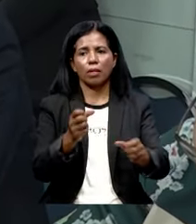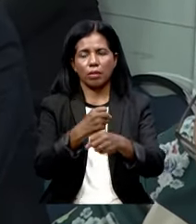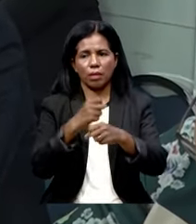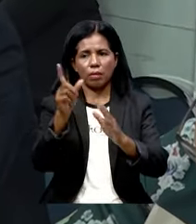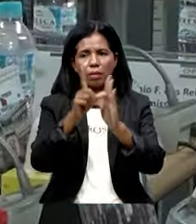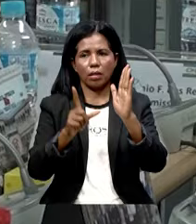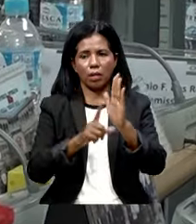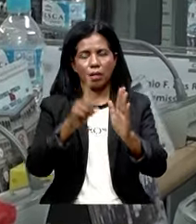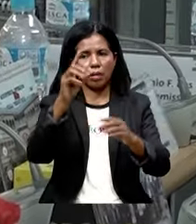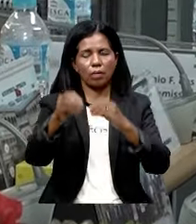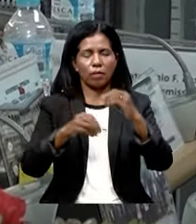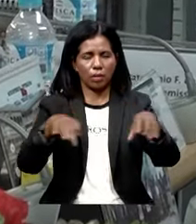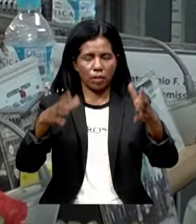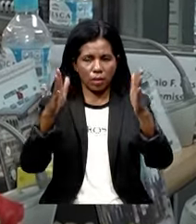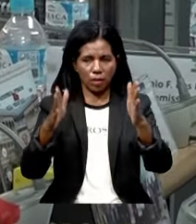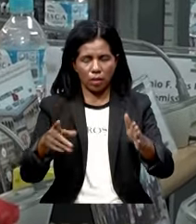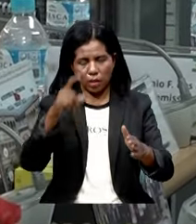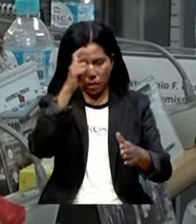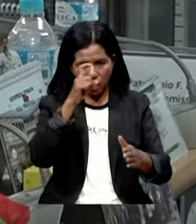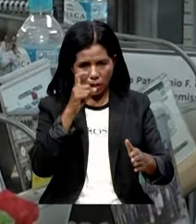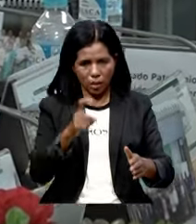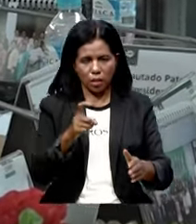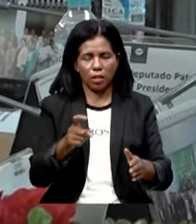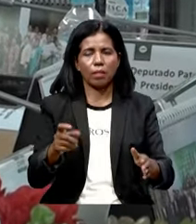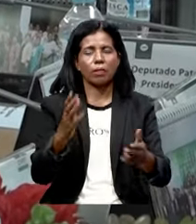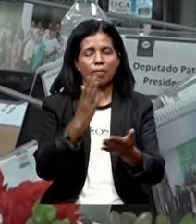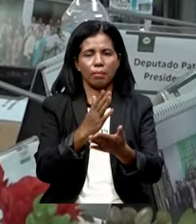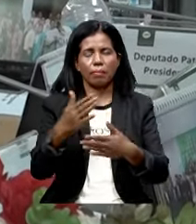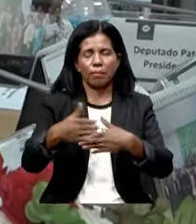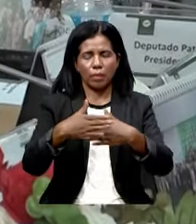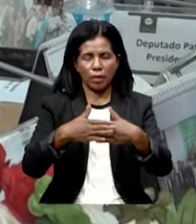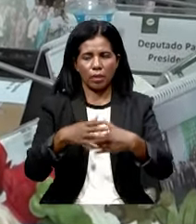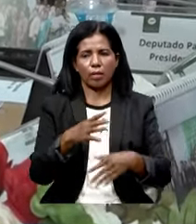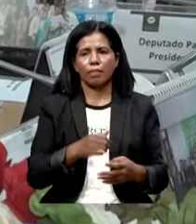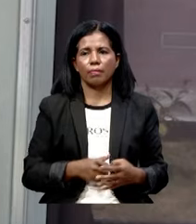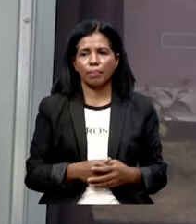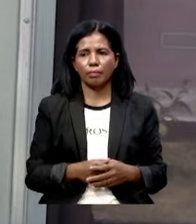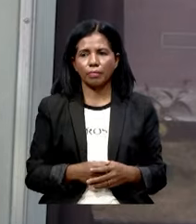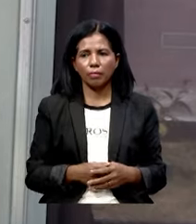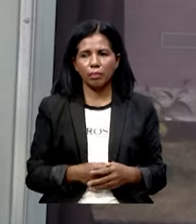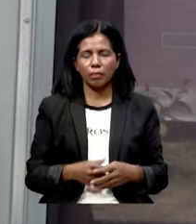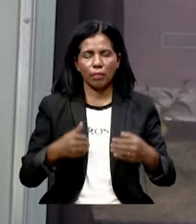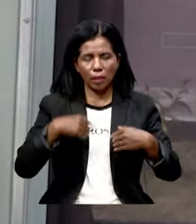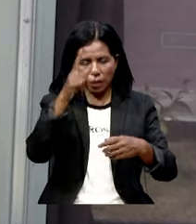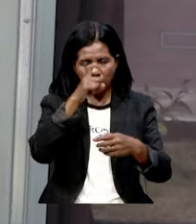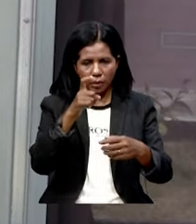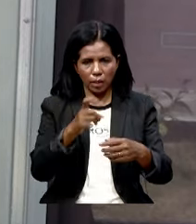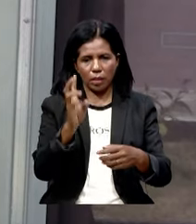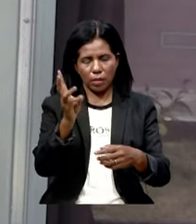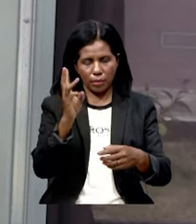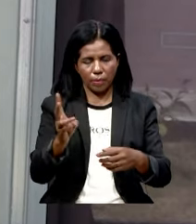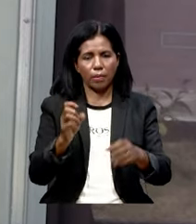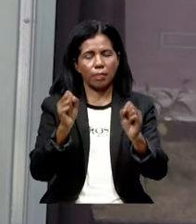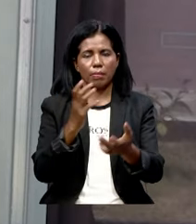ida com a funcionário CIRANEB ho idade ato reforma. Bele ia mos reformas ida reforma obrigatório, bele